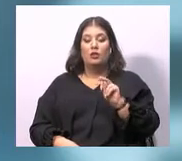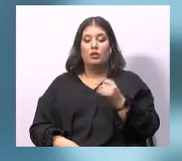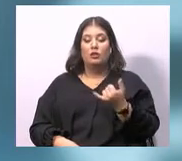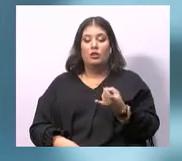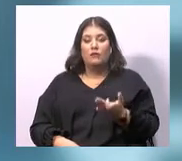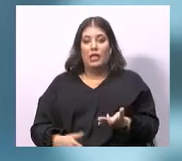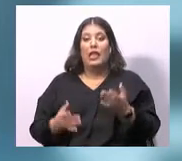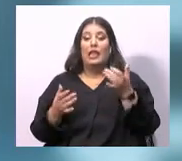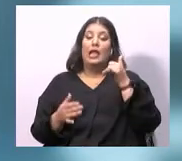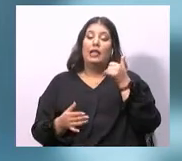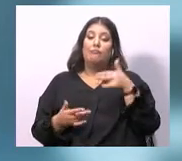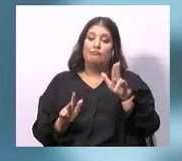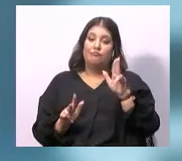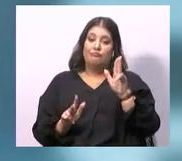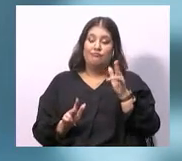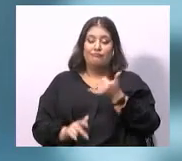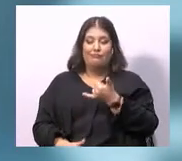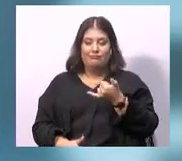225083297 é o número de telefone disponível.